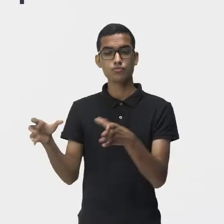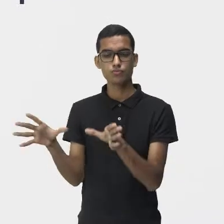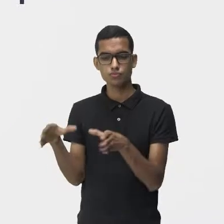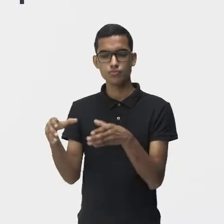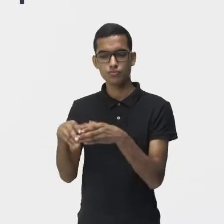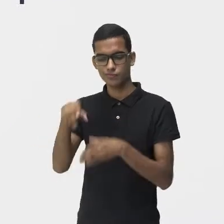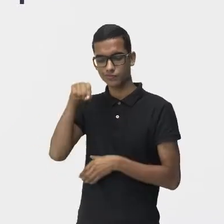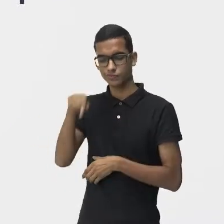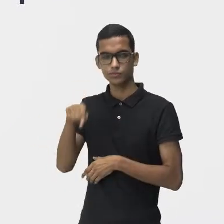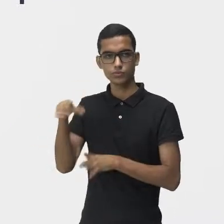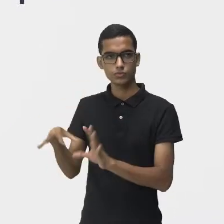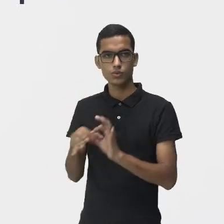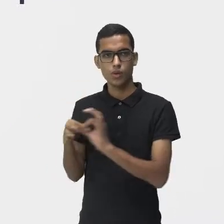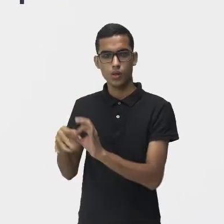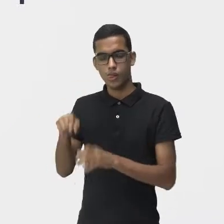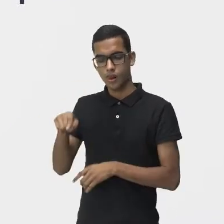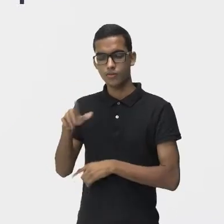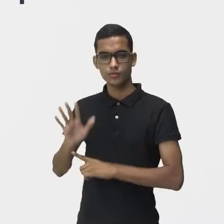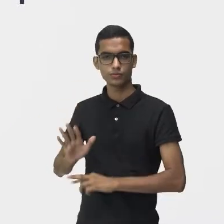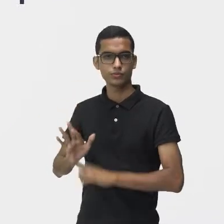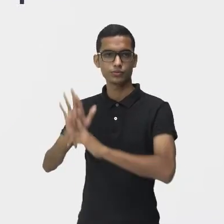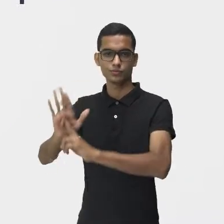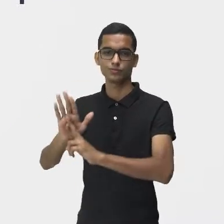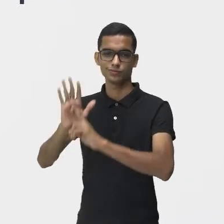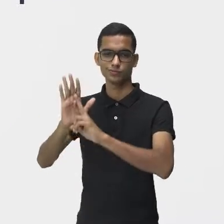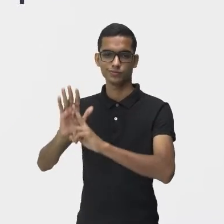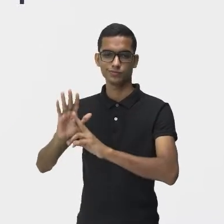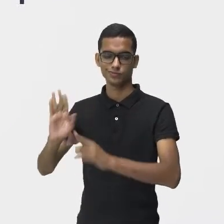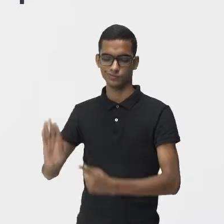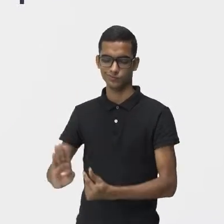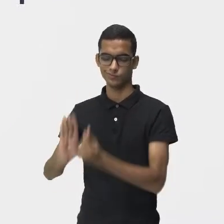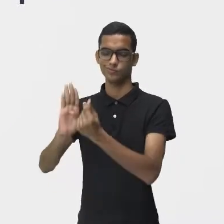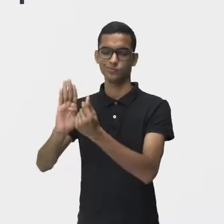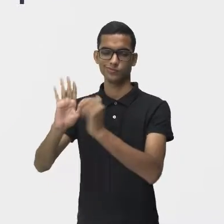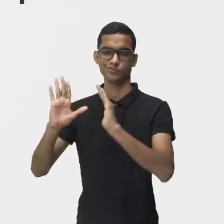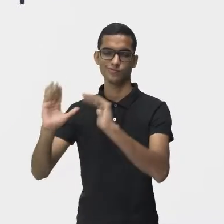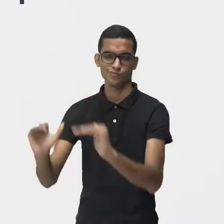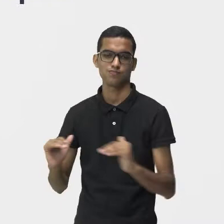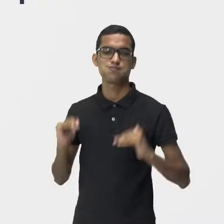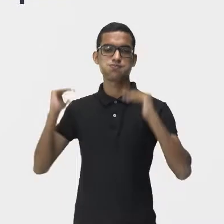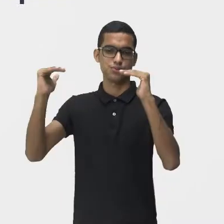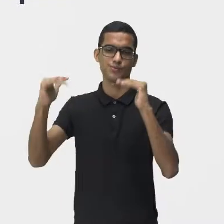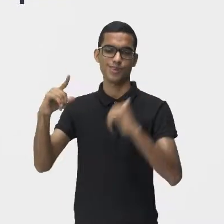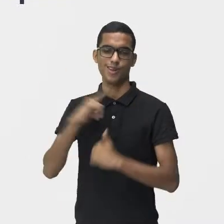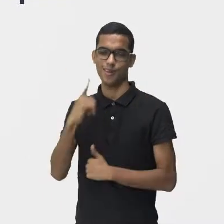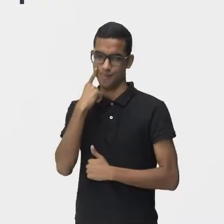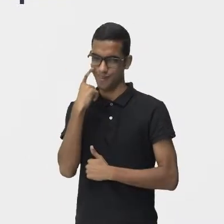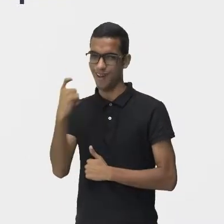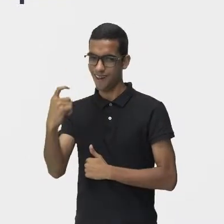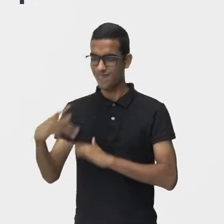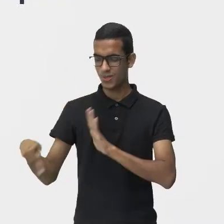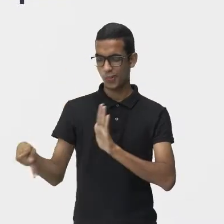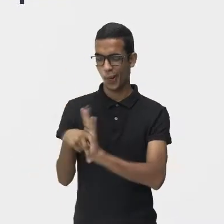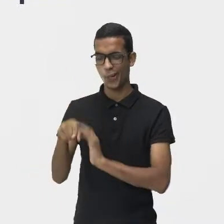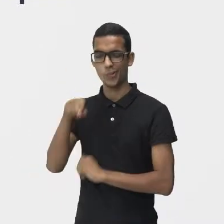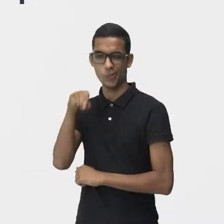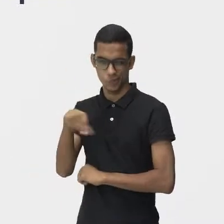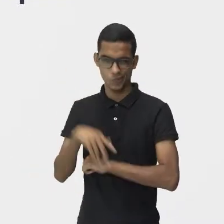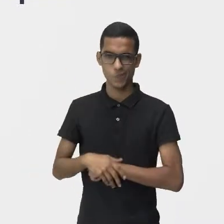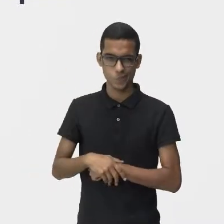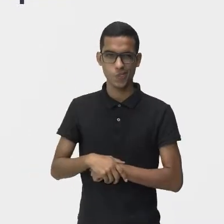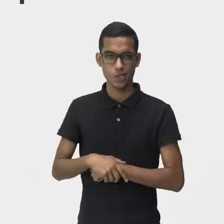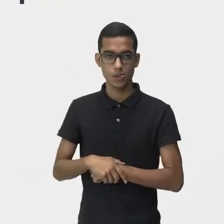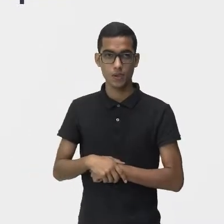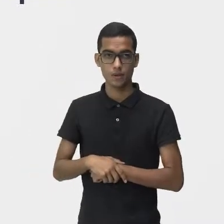que eram justamente aqueles que representavam a alta burguesia, que tinham interesses para